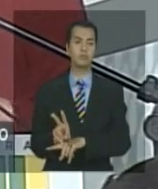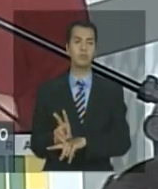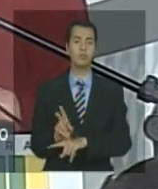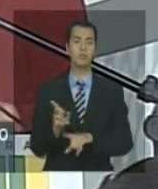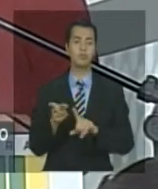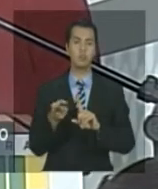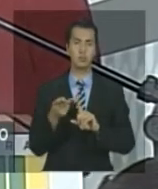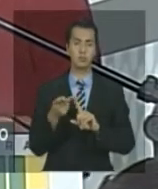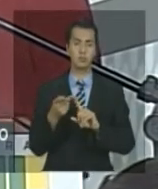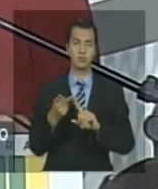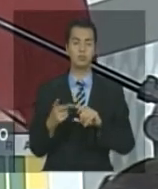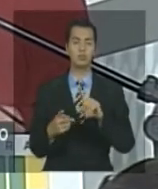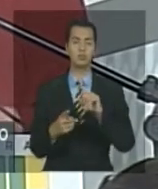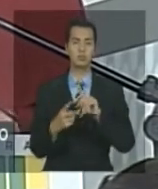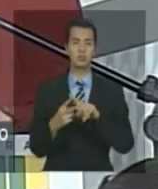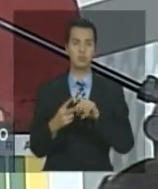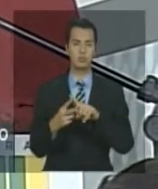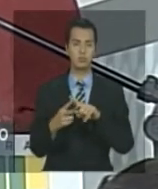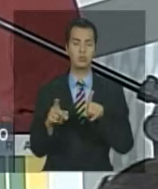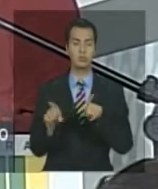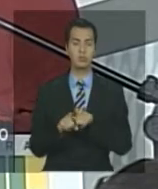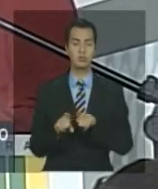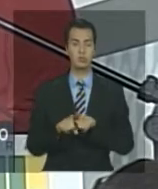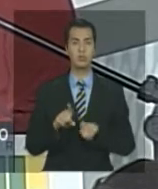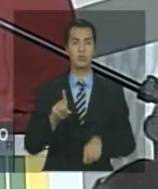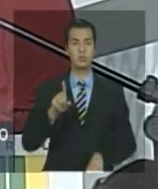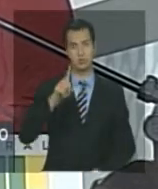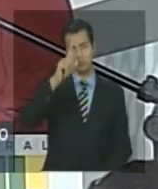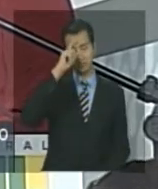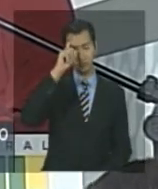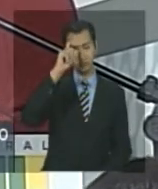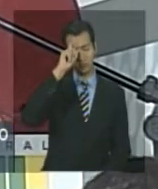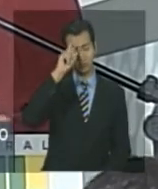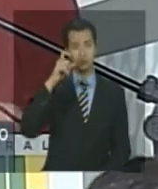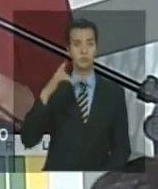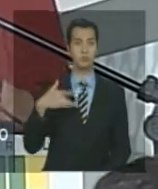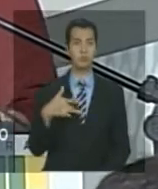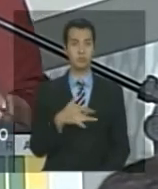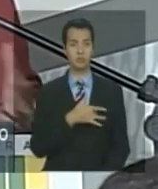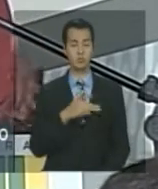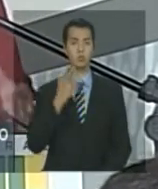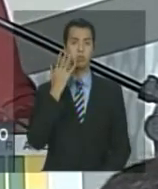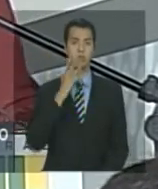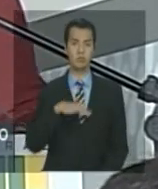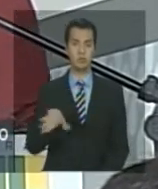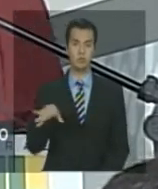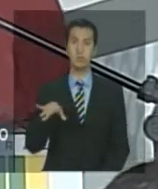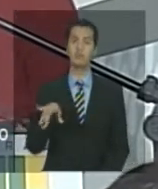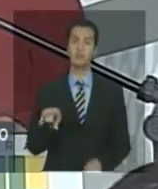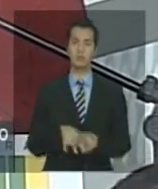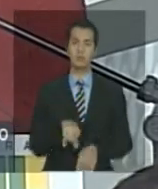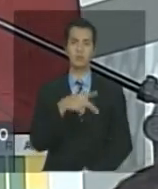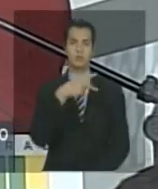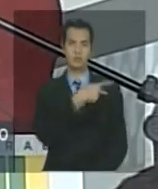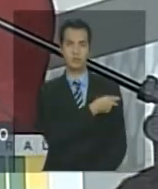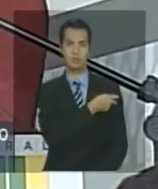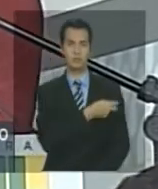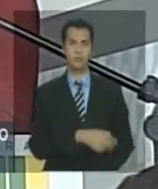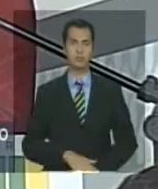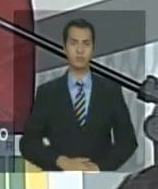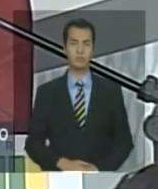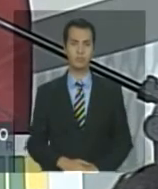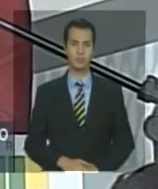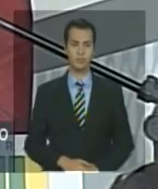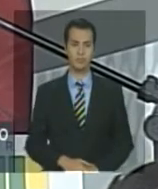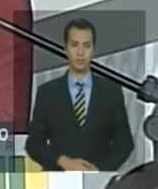escola e dar atenção médica básica para as crianças, incluindo vacinação. O